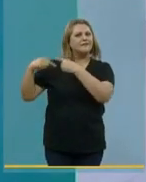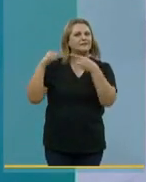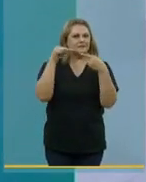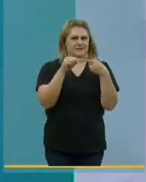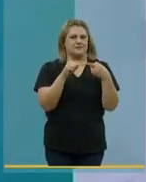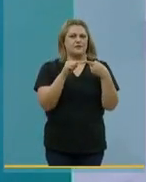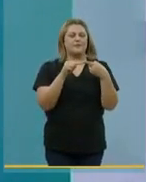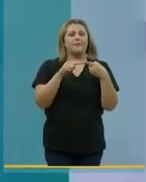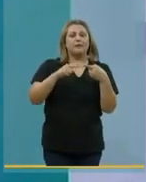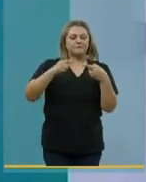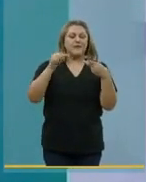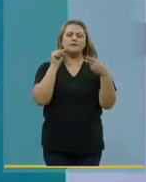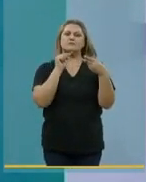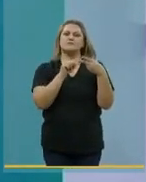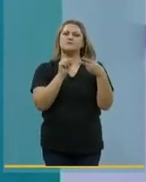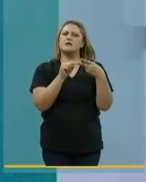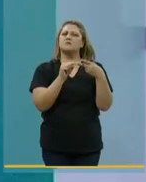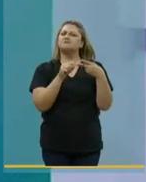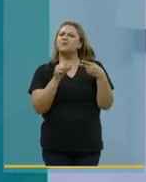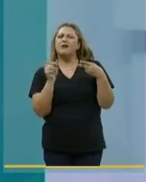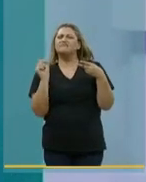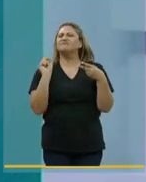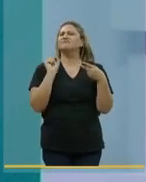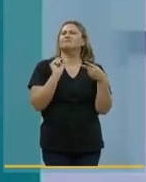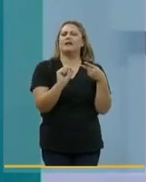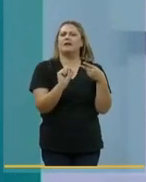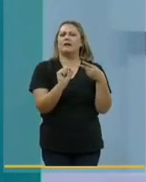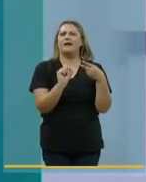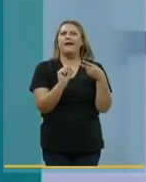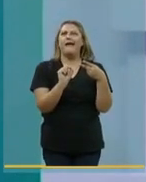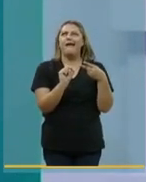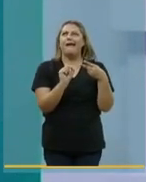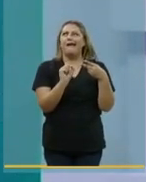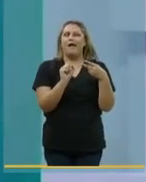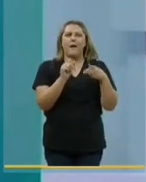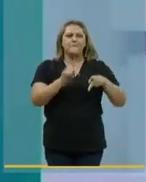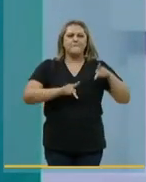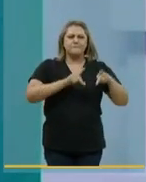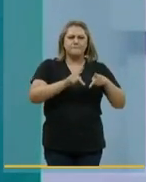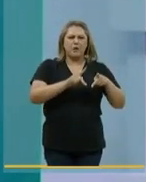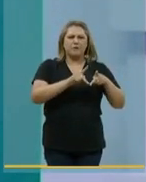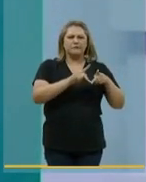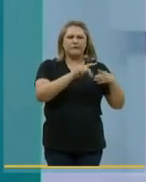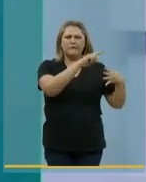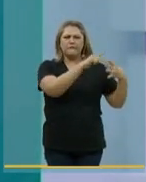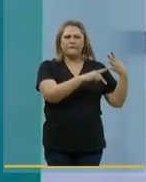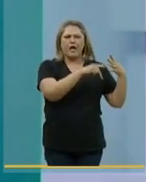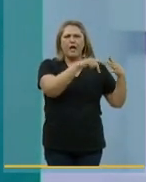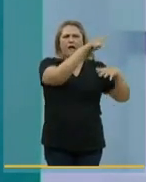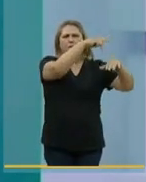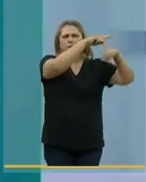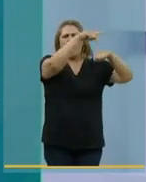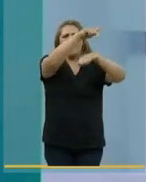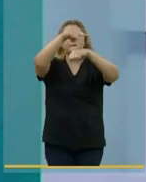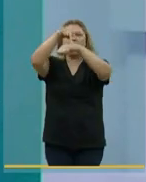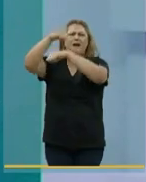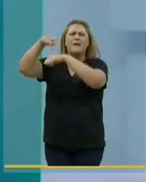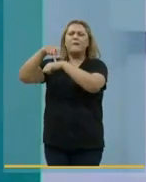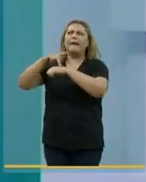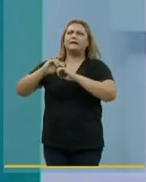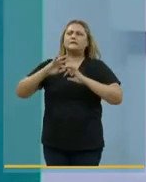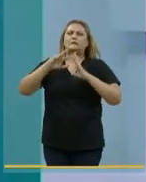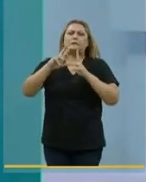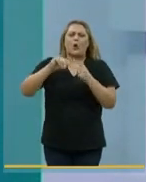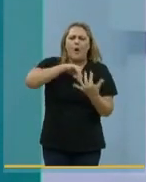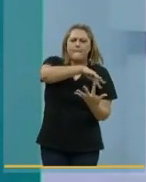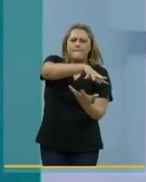para combater ajudar a combater por parte de outros povos a intolerância a intolerância está crescendo muito no mundo